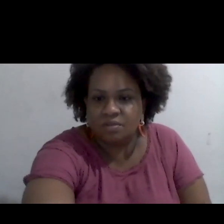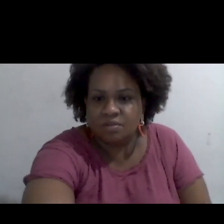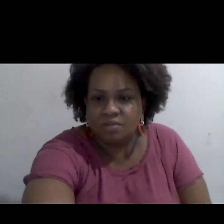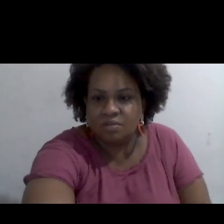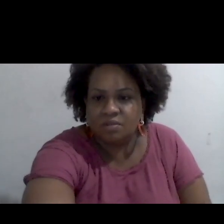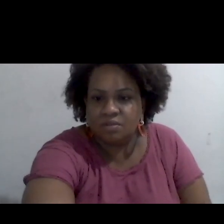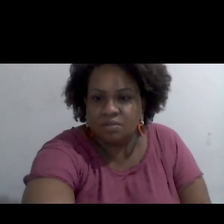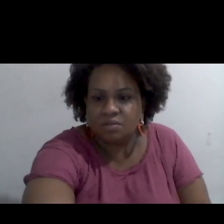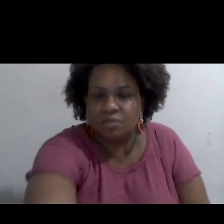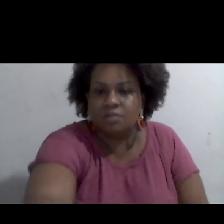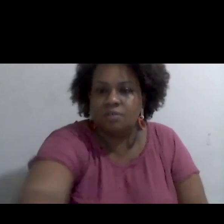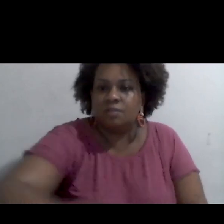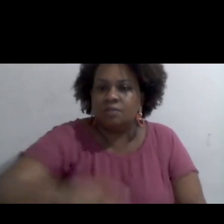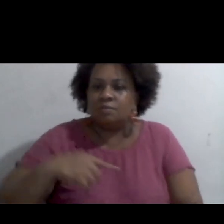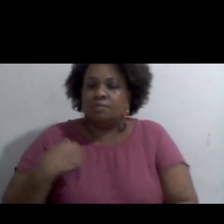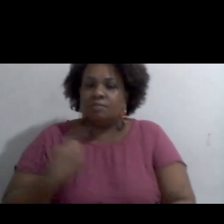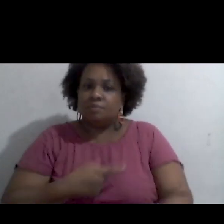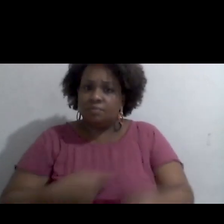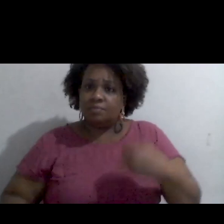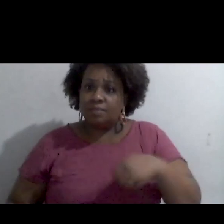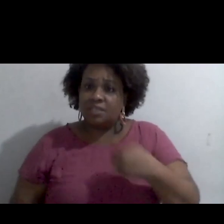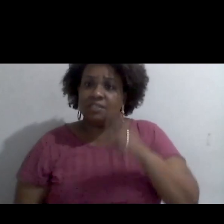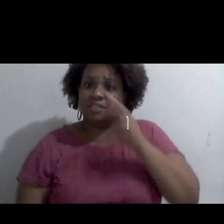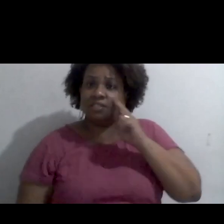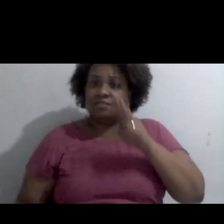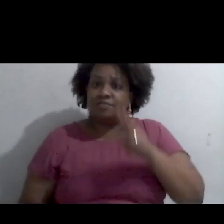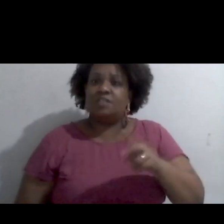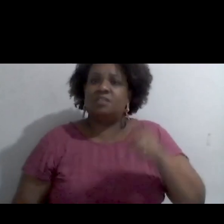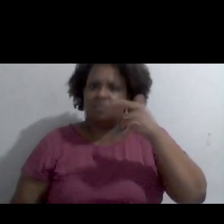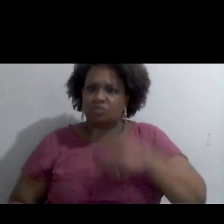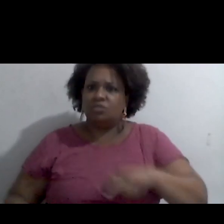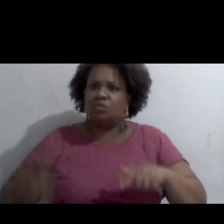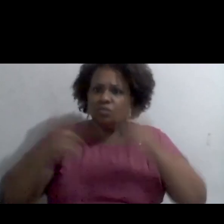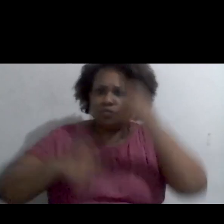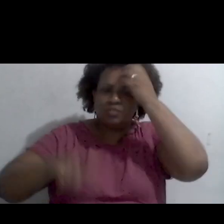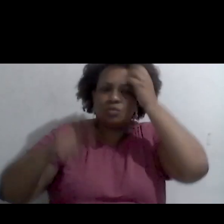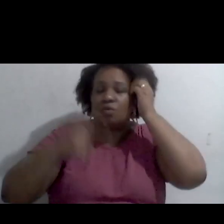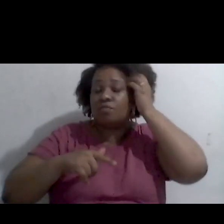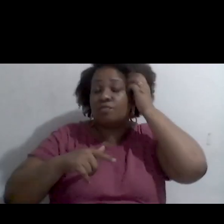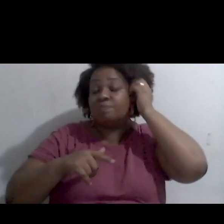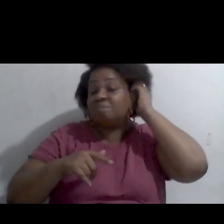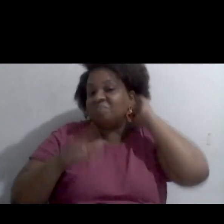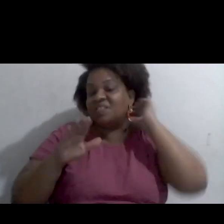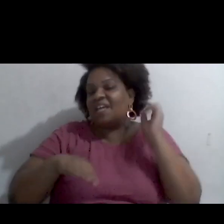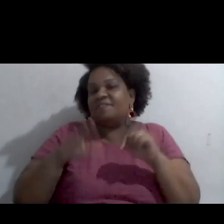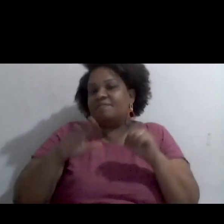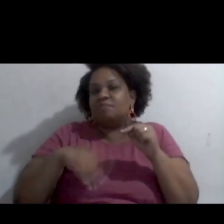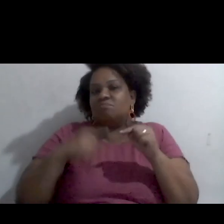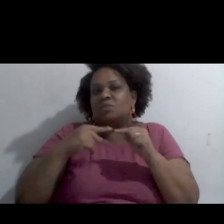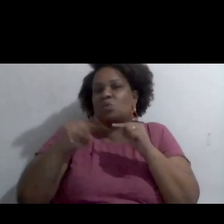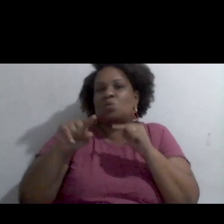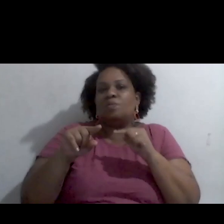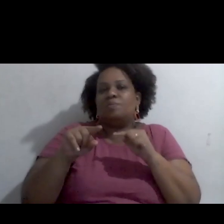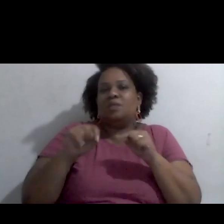é um plano que precisa de ser revisto, precisa de ser retomado, tem coisas ali que talvez não caibam mais nesse momento